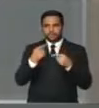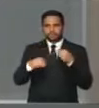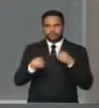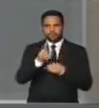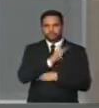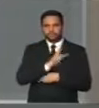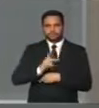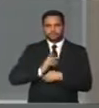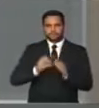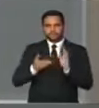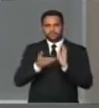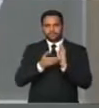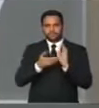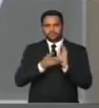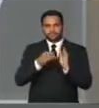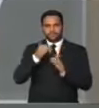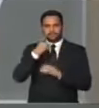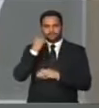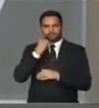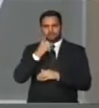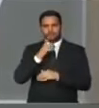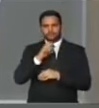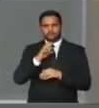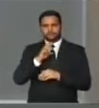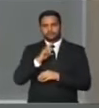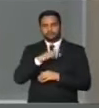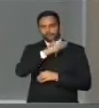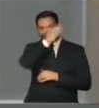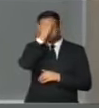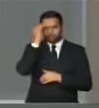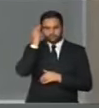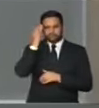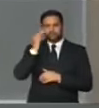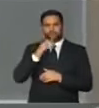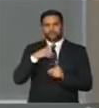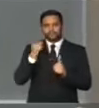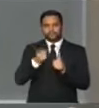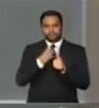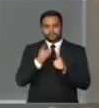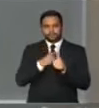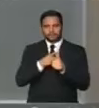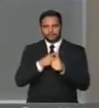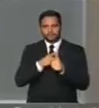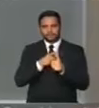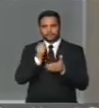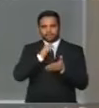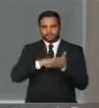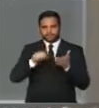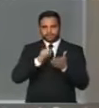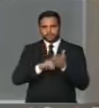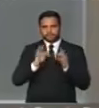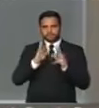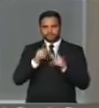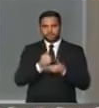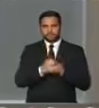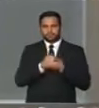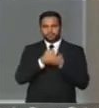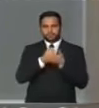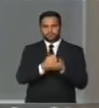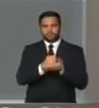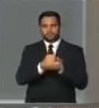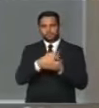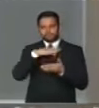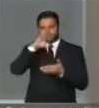contra o presidente da Câmara, deputado Eduardo Cunha. Primeiro, ratificamos o total apoio